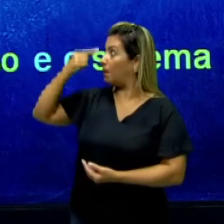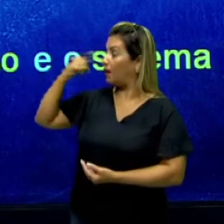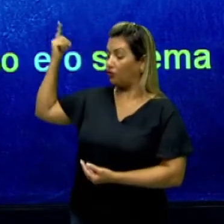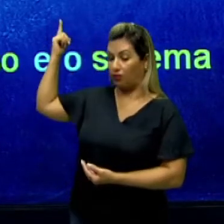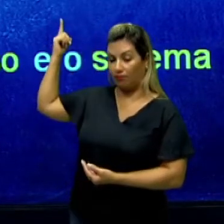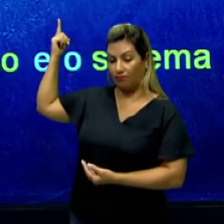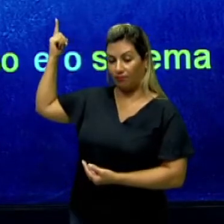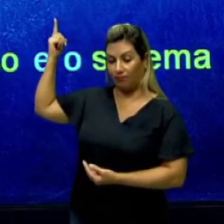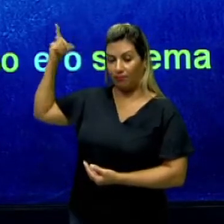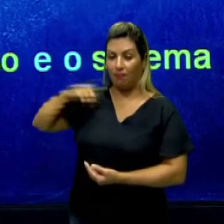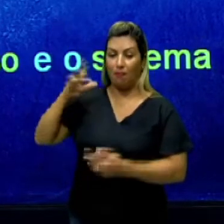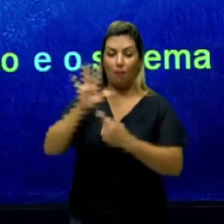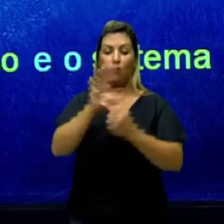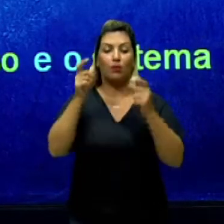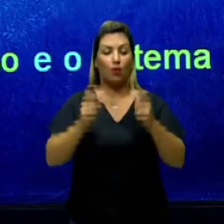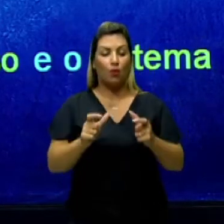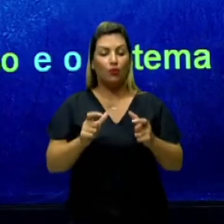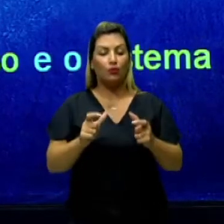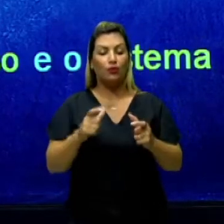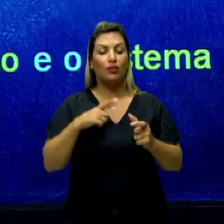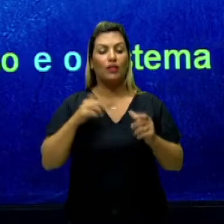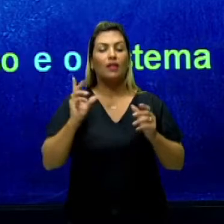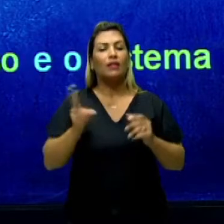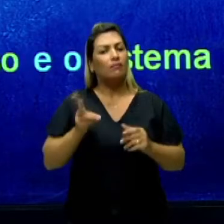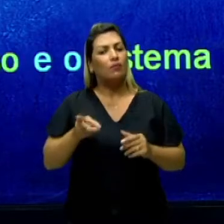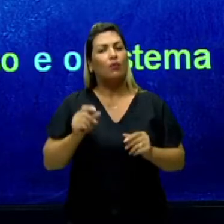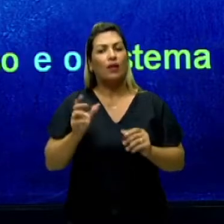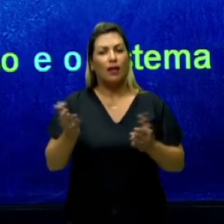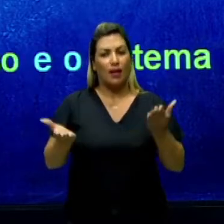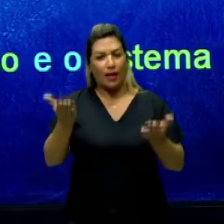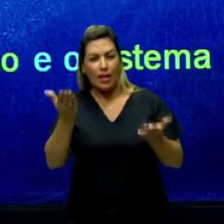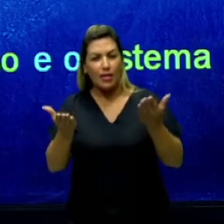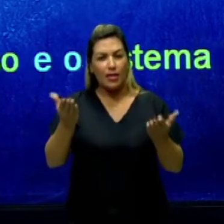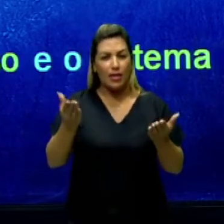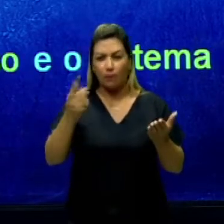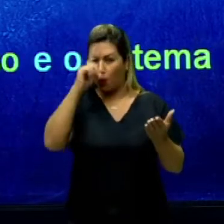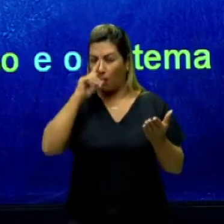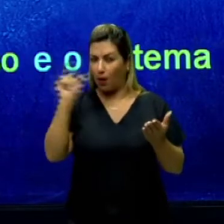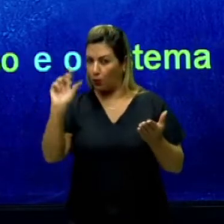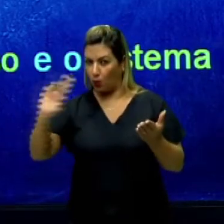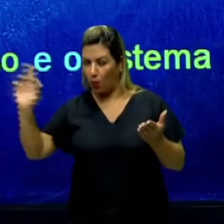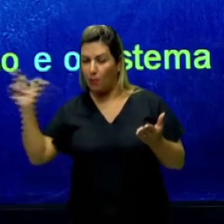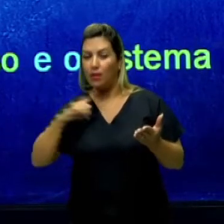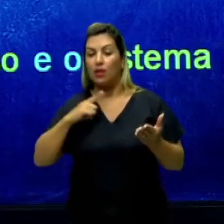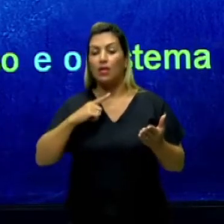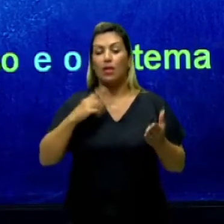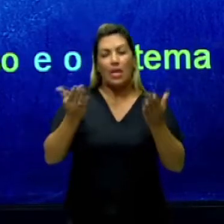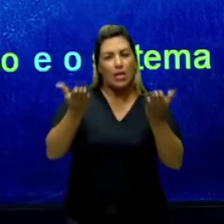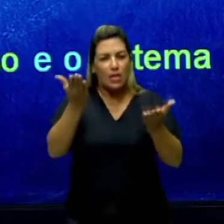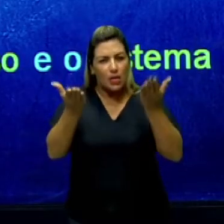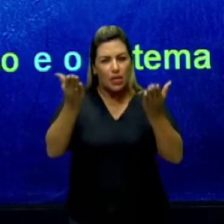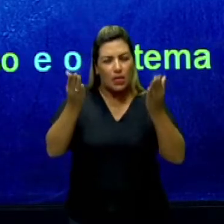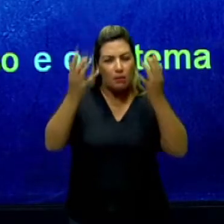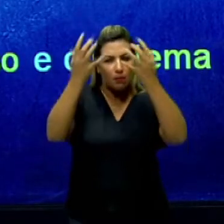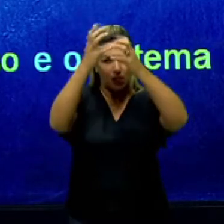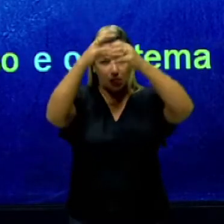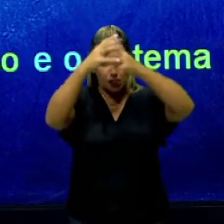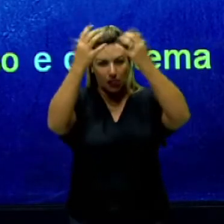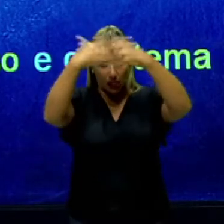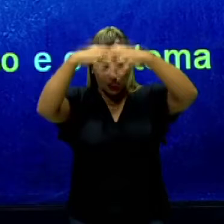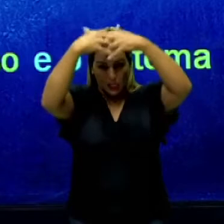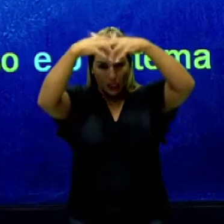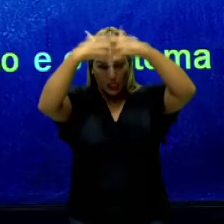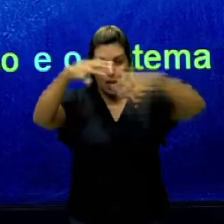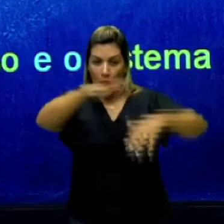encéfalo e ele mantém a homeostase, que é o equilíbrio das funções internas corporais em ajustamento ao ambiente.